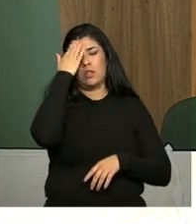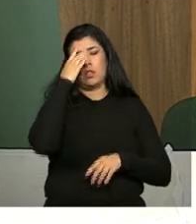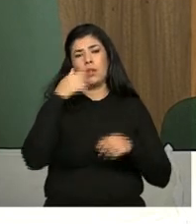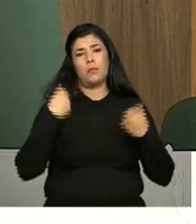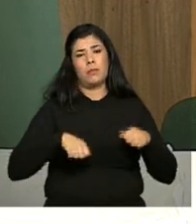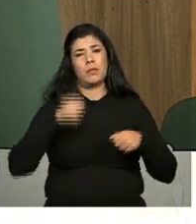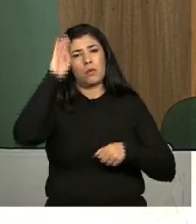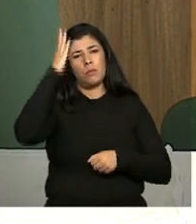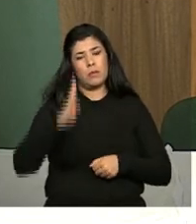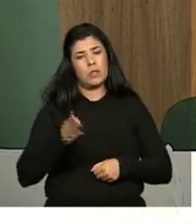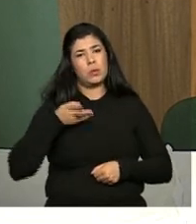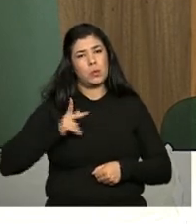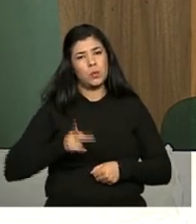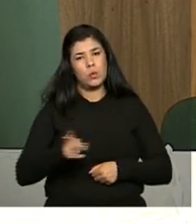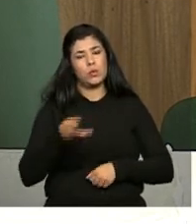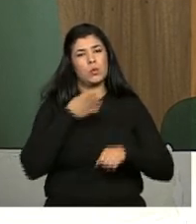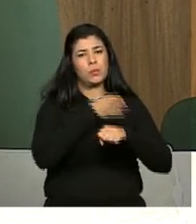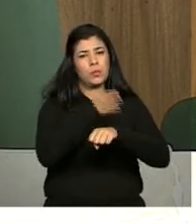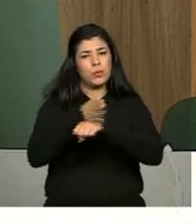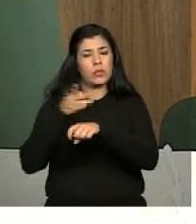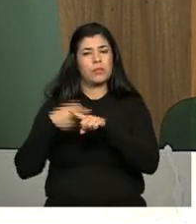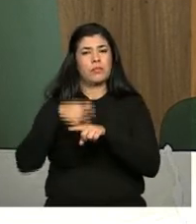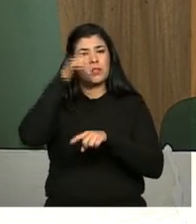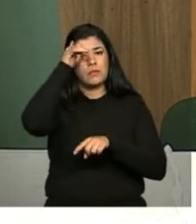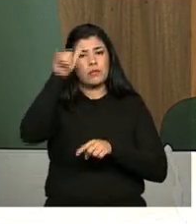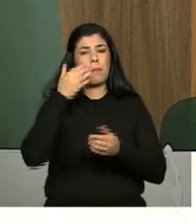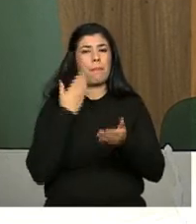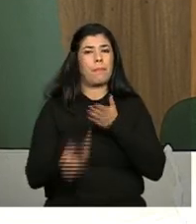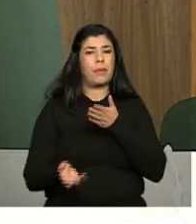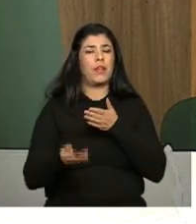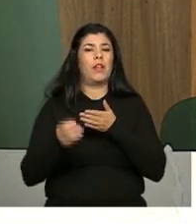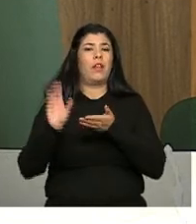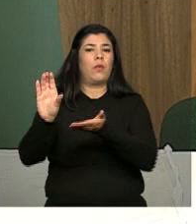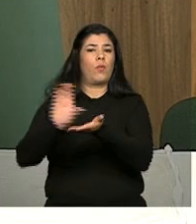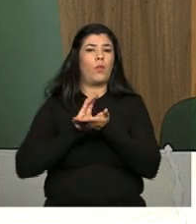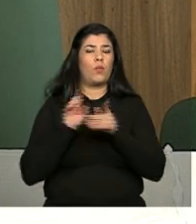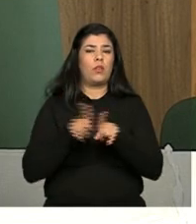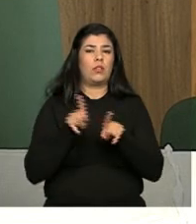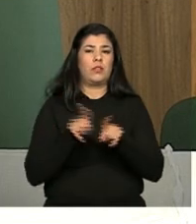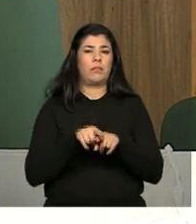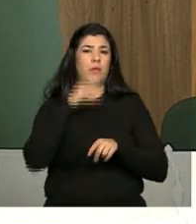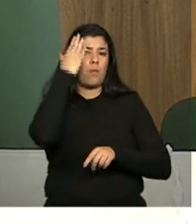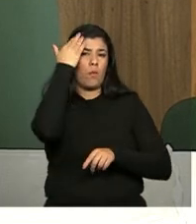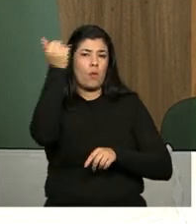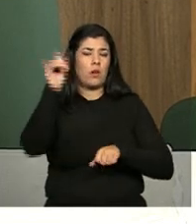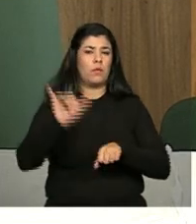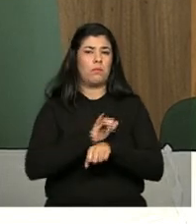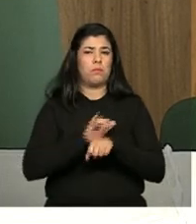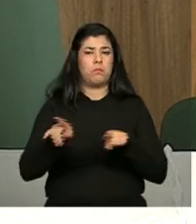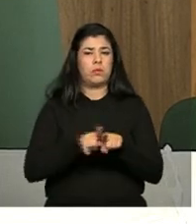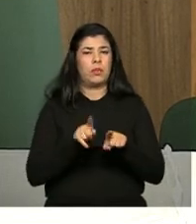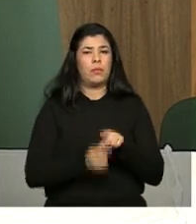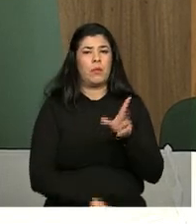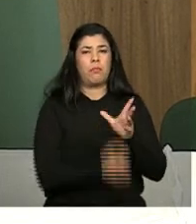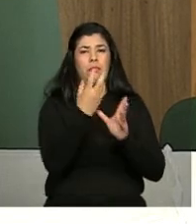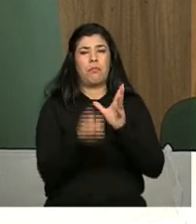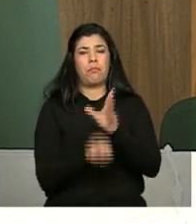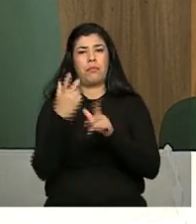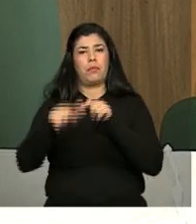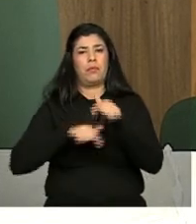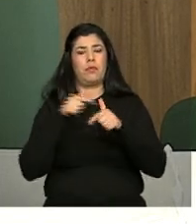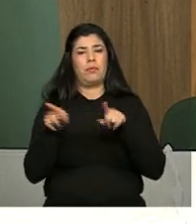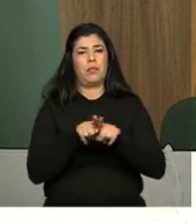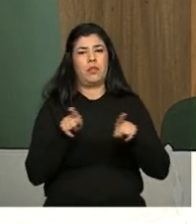manter o grau de investimento para manter para não ter fuga de capitais para atrair investimentos para modernizar a estrutura para poder gerar mais